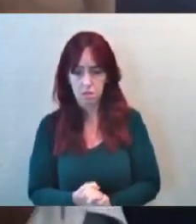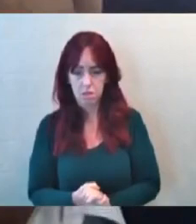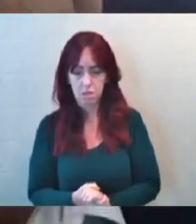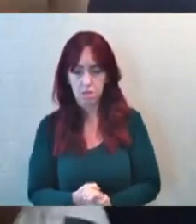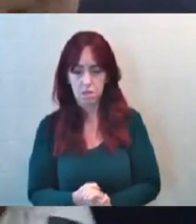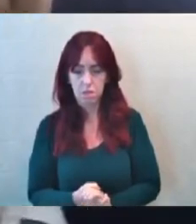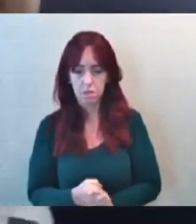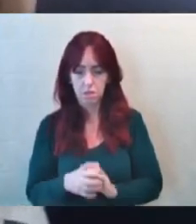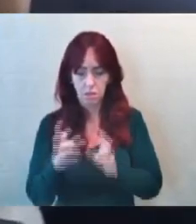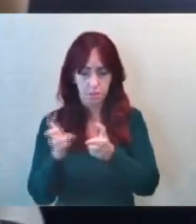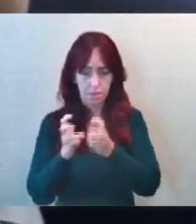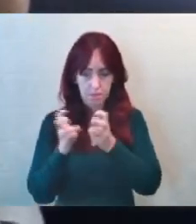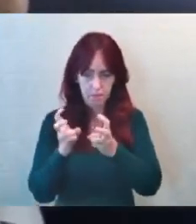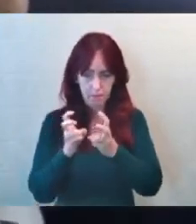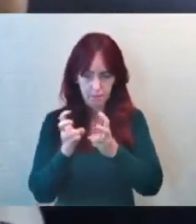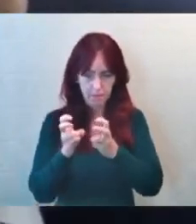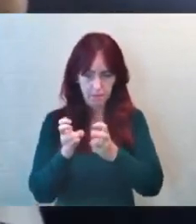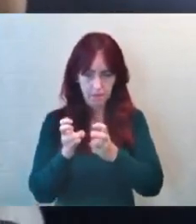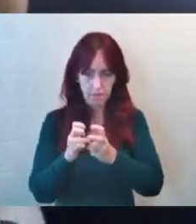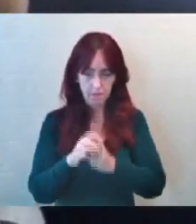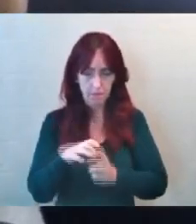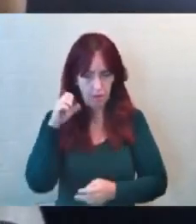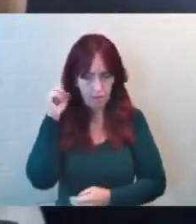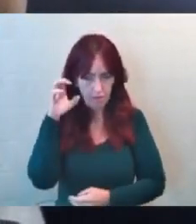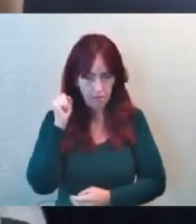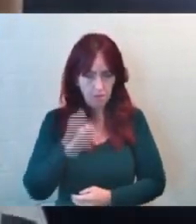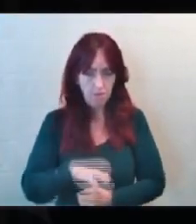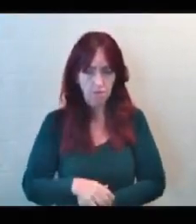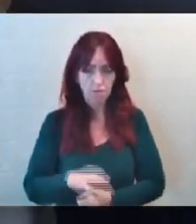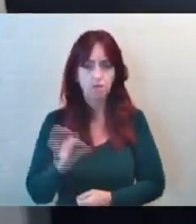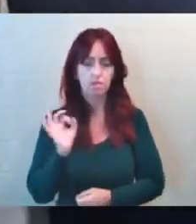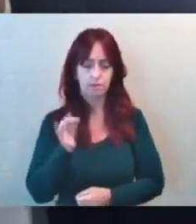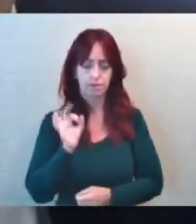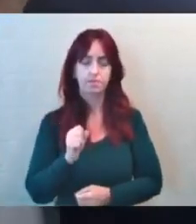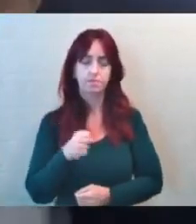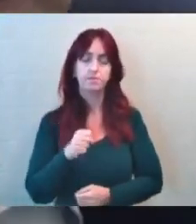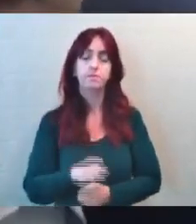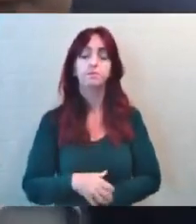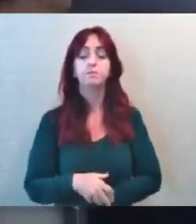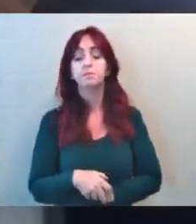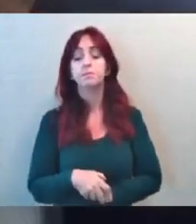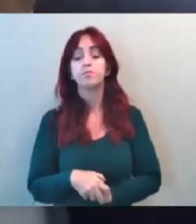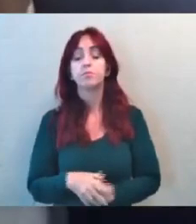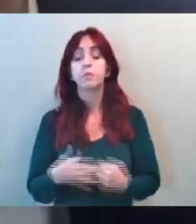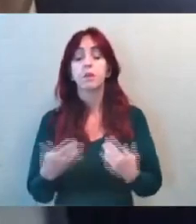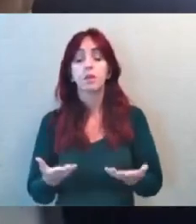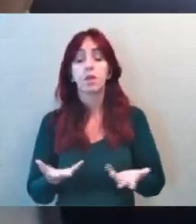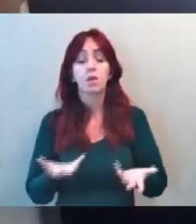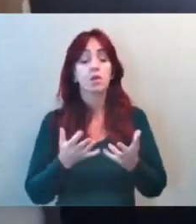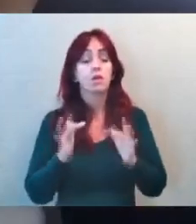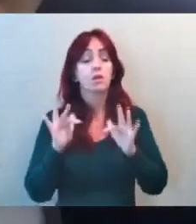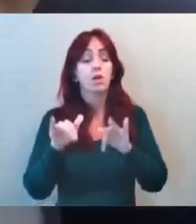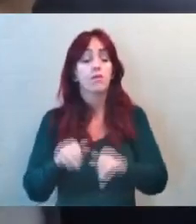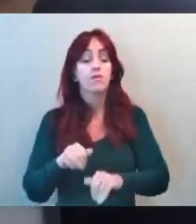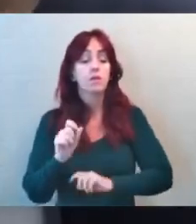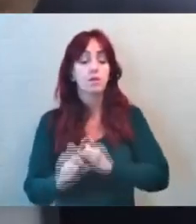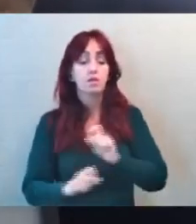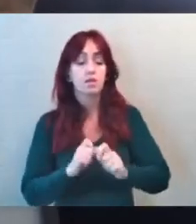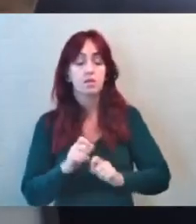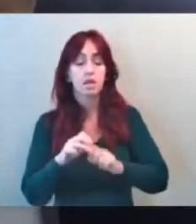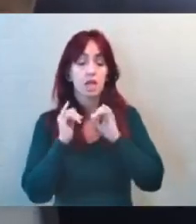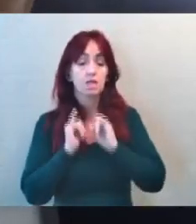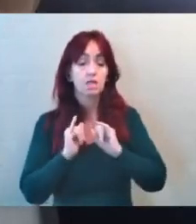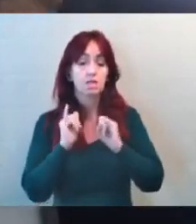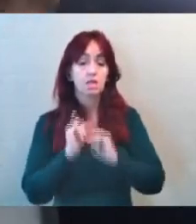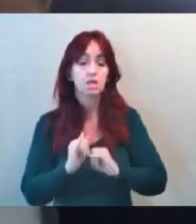Ok. Estão me ouvindo agora? Estamos. Tá. Então, eu quero só finalizar dizendo